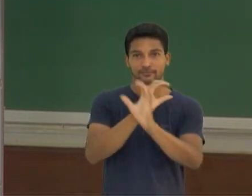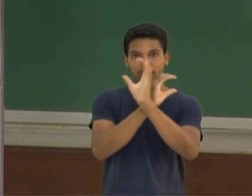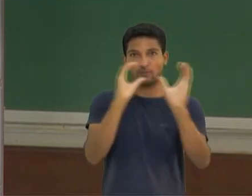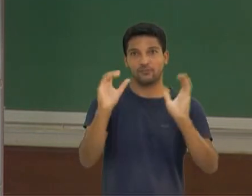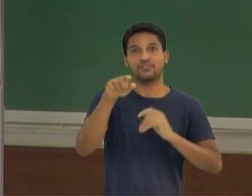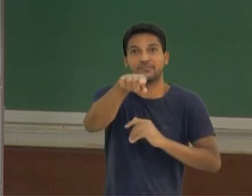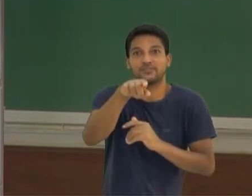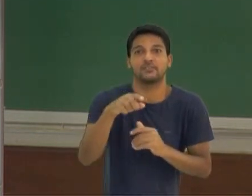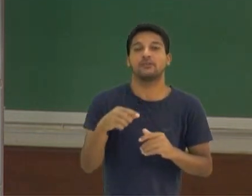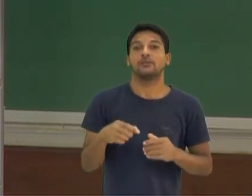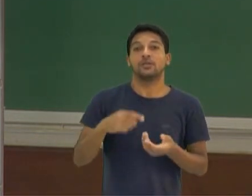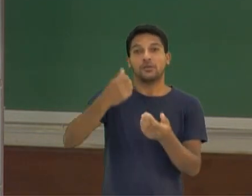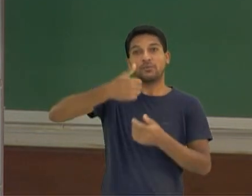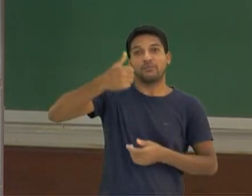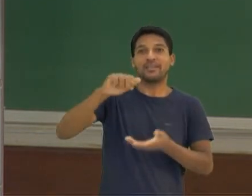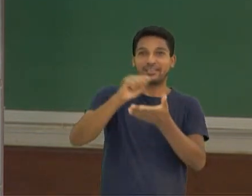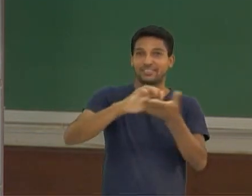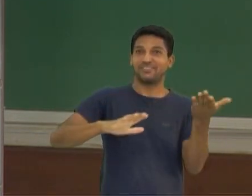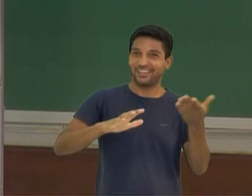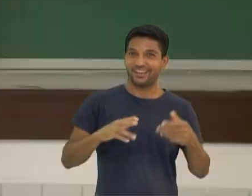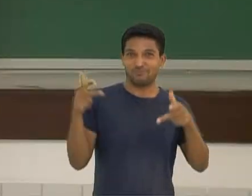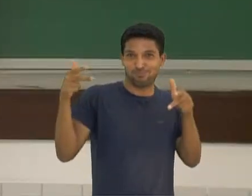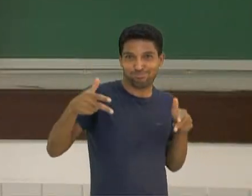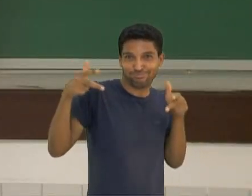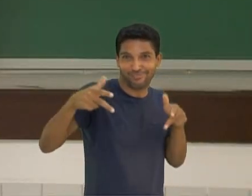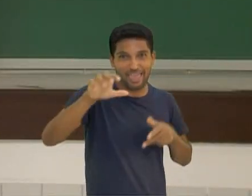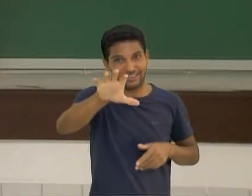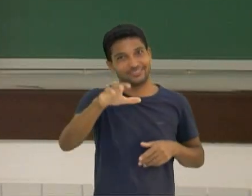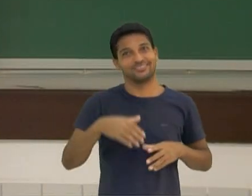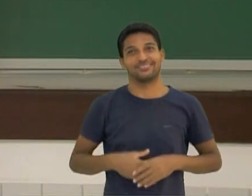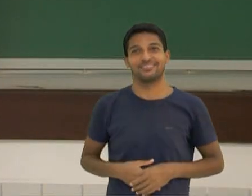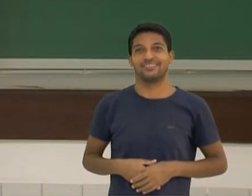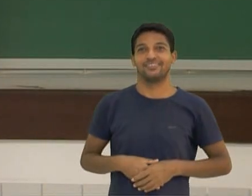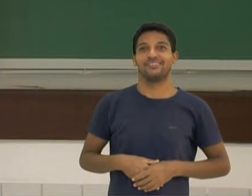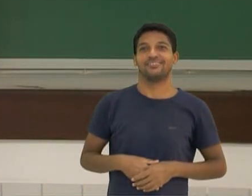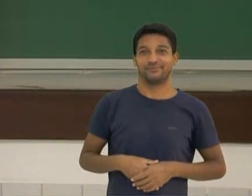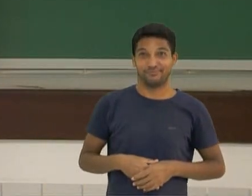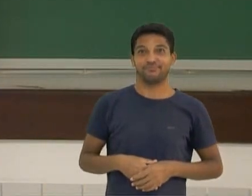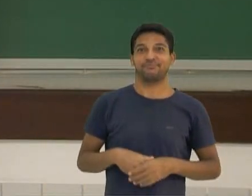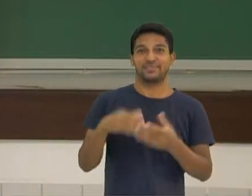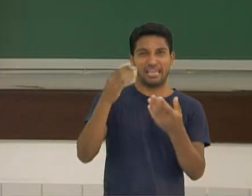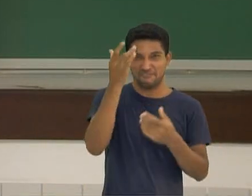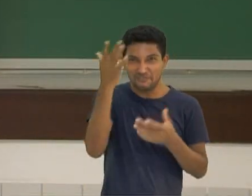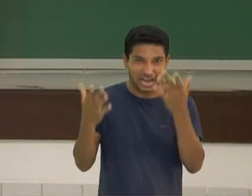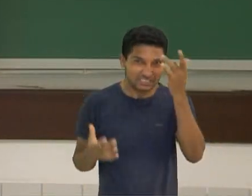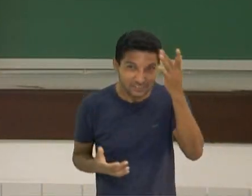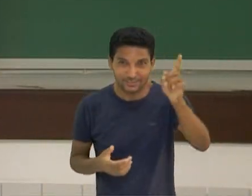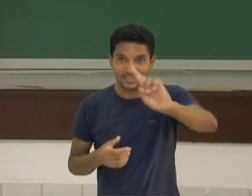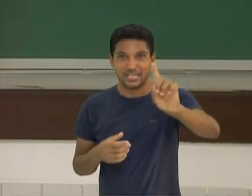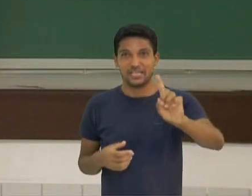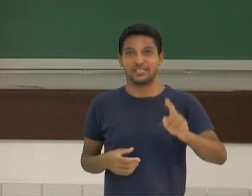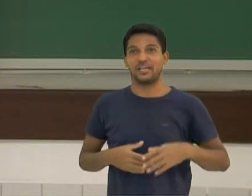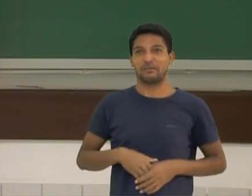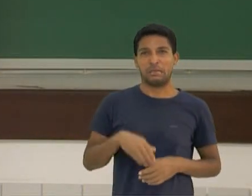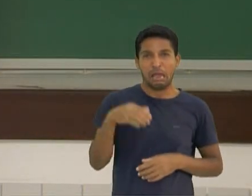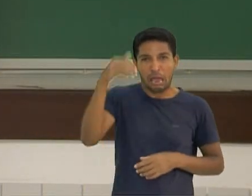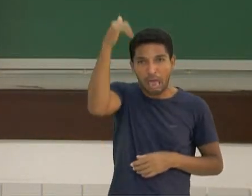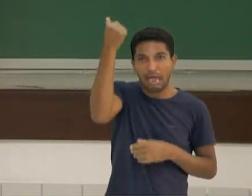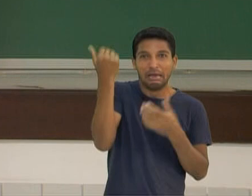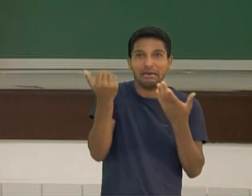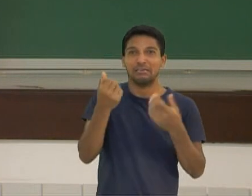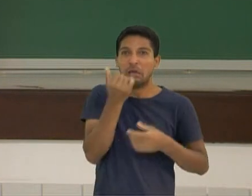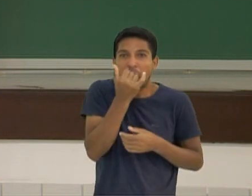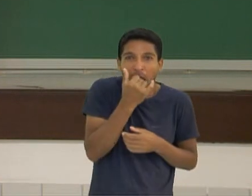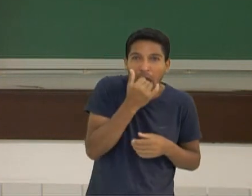exercício, para começar, o bagulho é assim mesmo, né? A gente não começa fácil, não. Aqui não tem pipipi, popopó, não, galera.